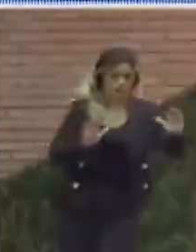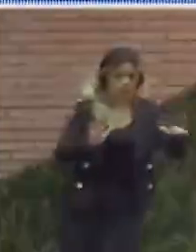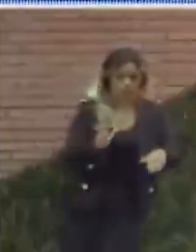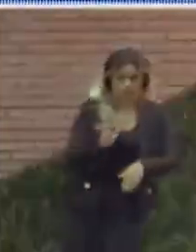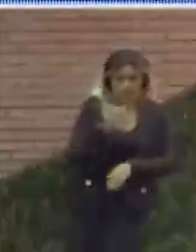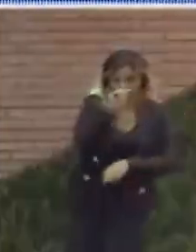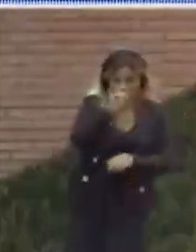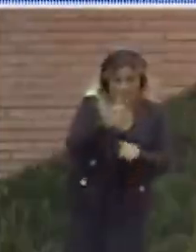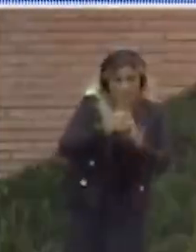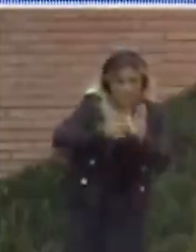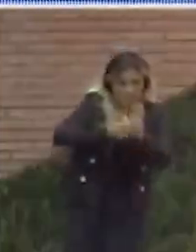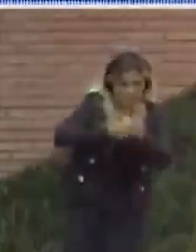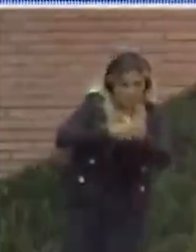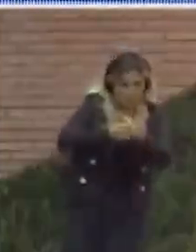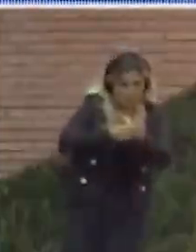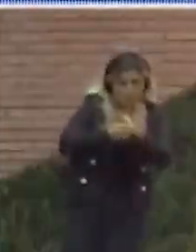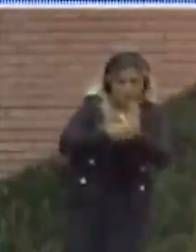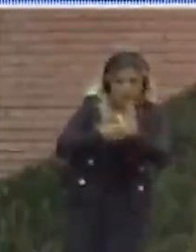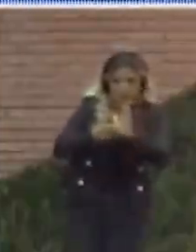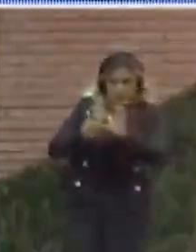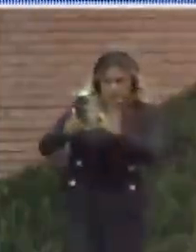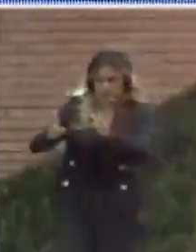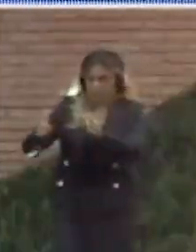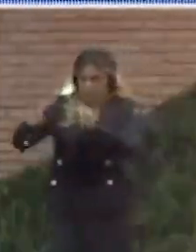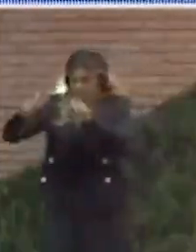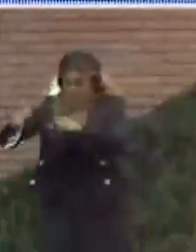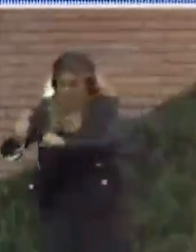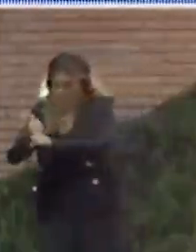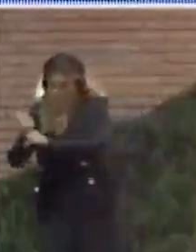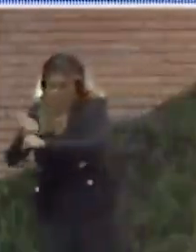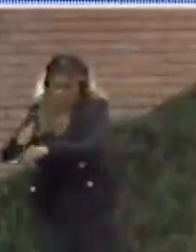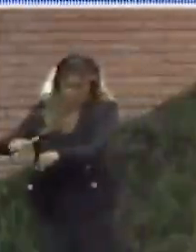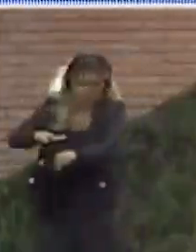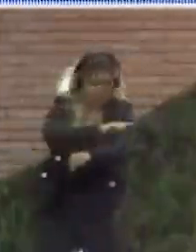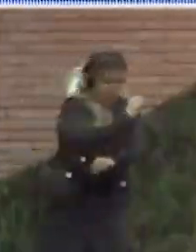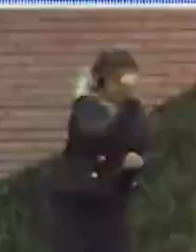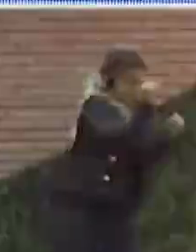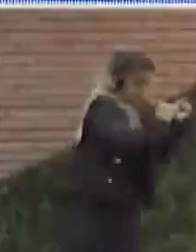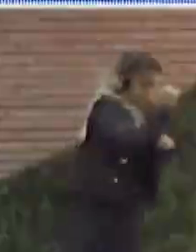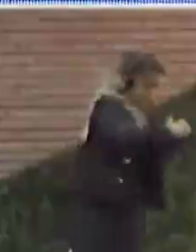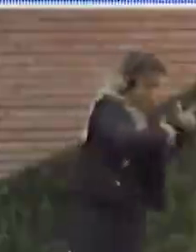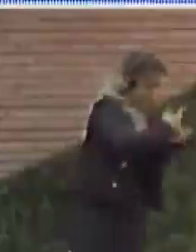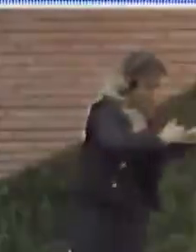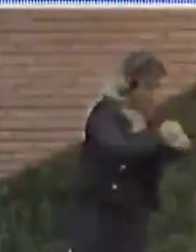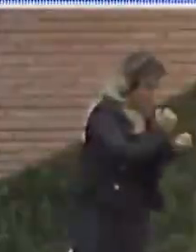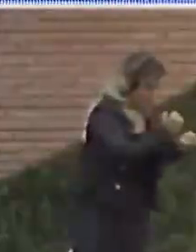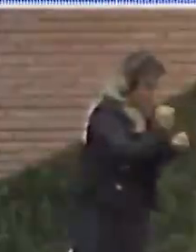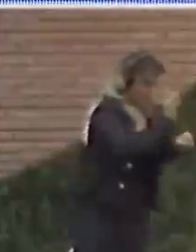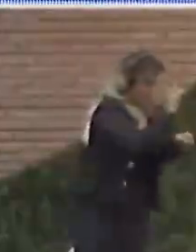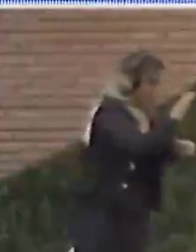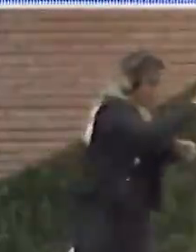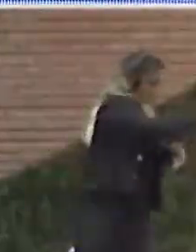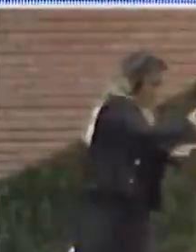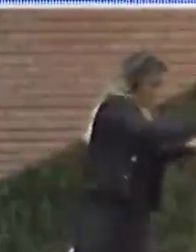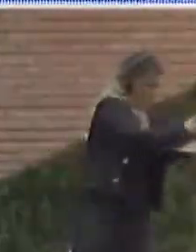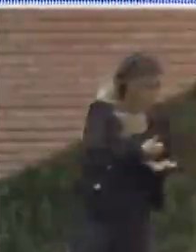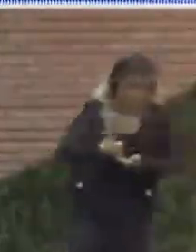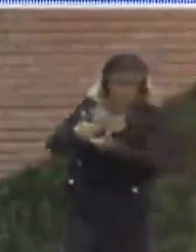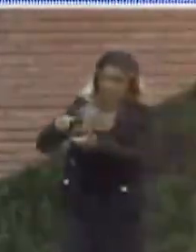a grande aliada na redução de acidentes e uma melhoria do bem-estar dos funcionários na obra.